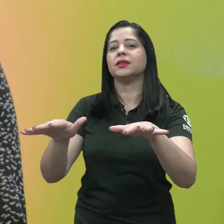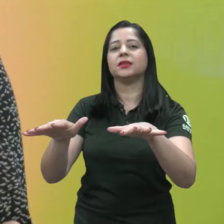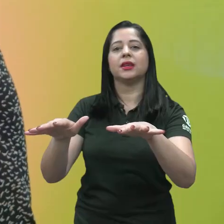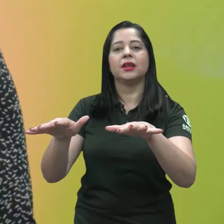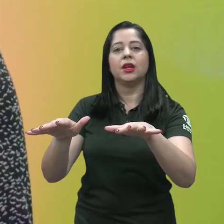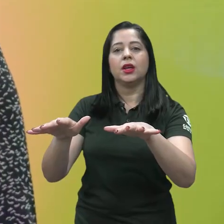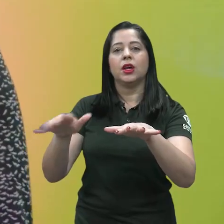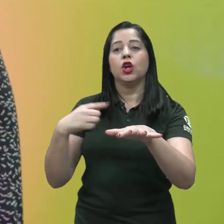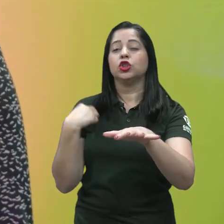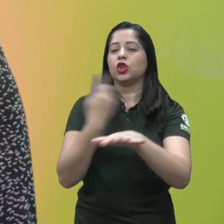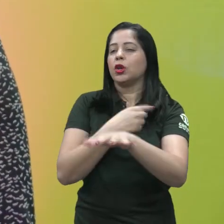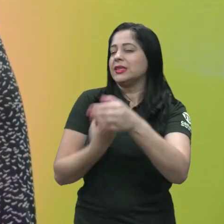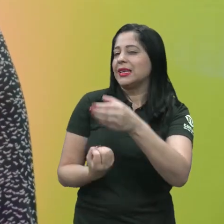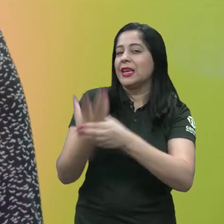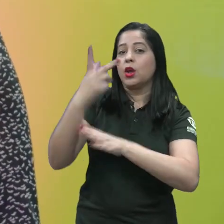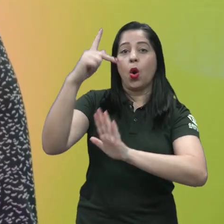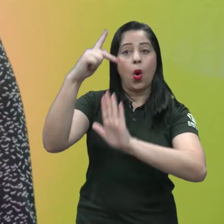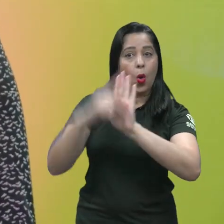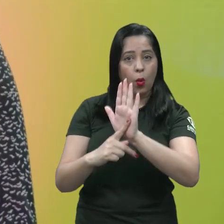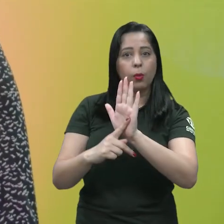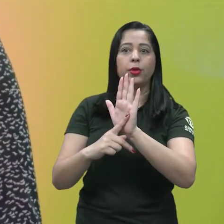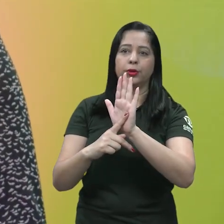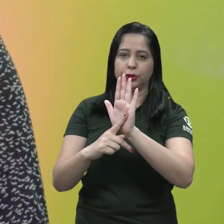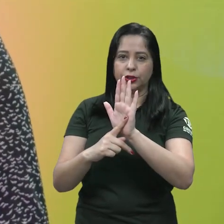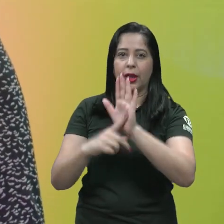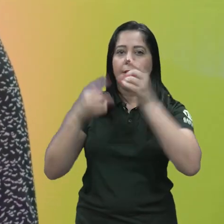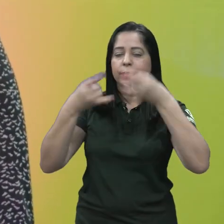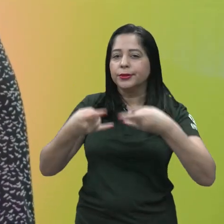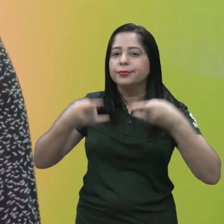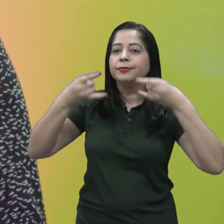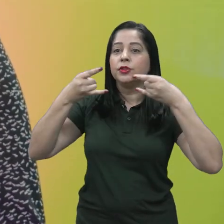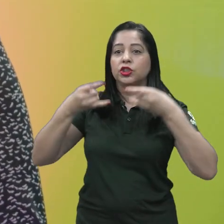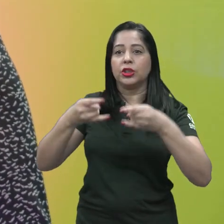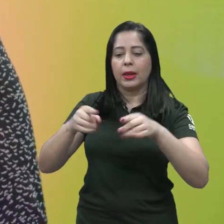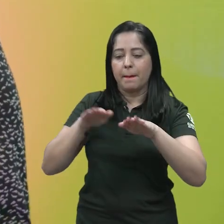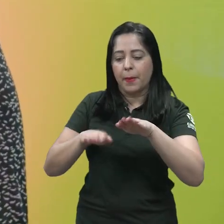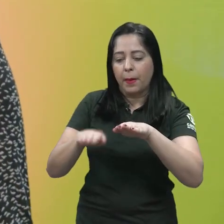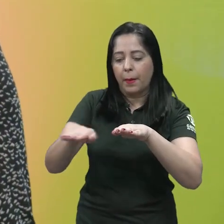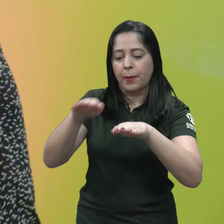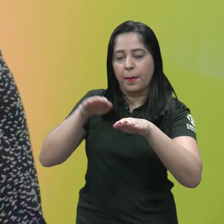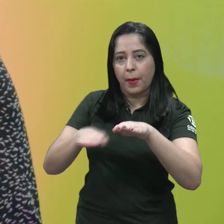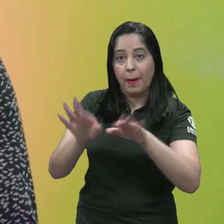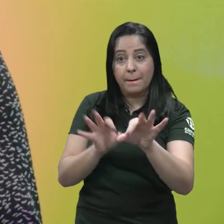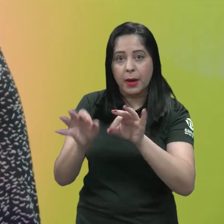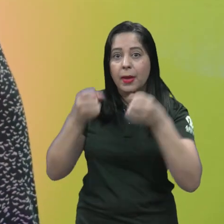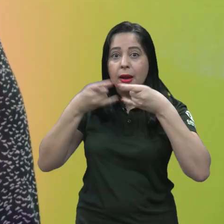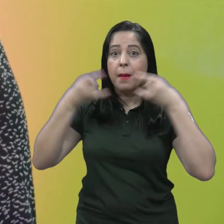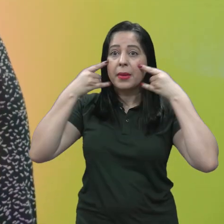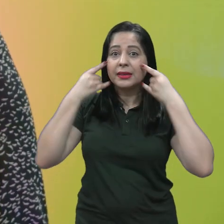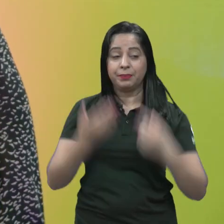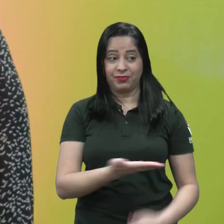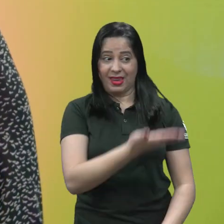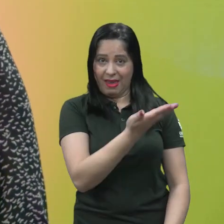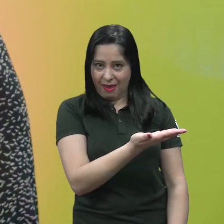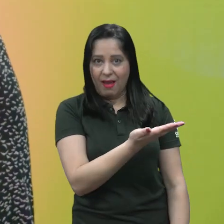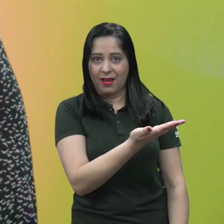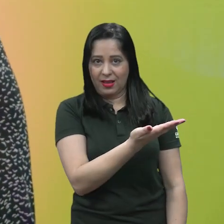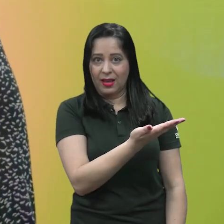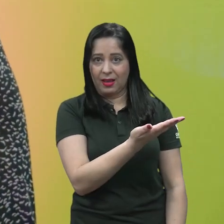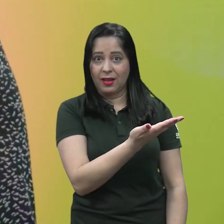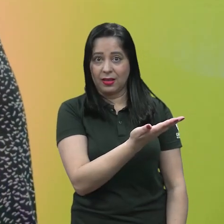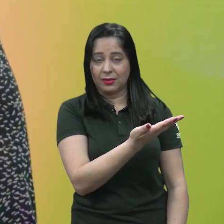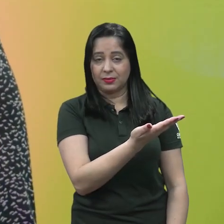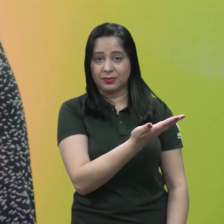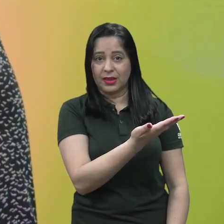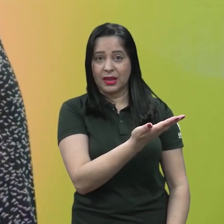um projeto gigantesco de máscaras, de costura de máscaras, e a Maria das Dores era uma mulher abrigada